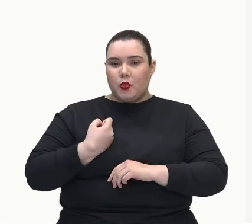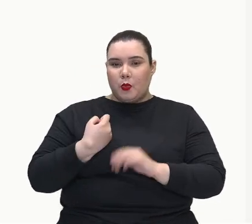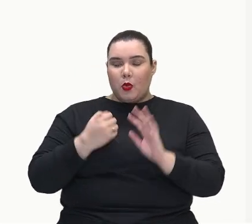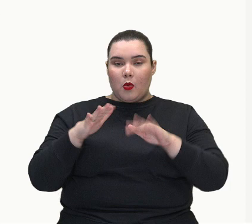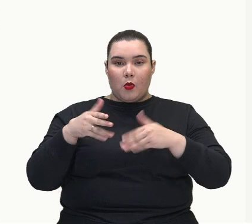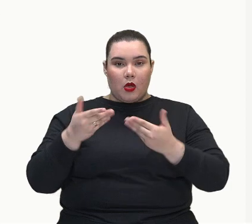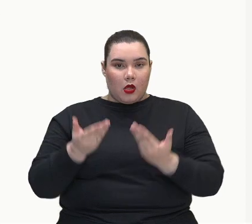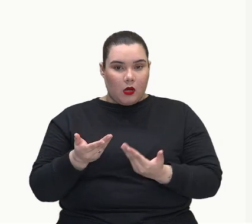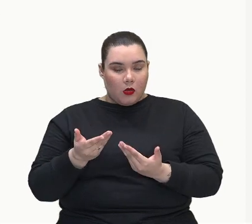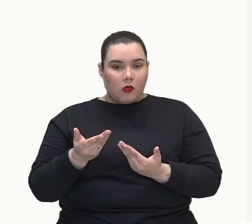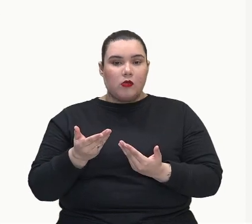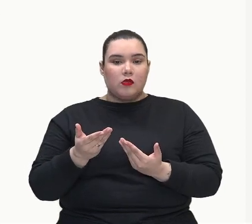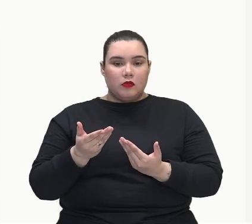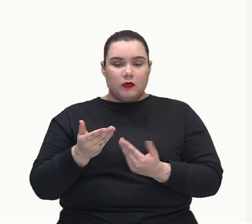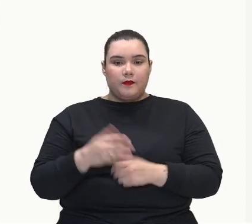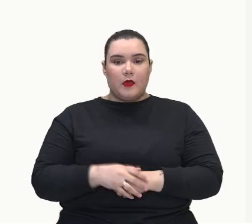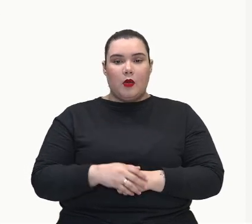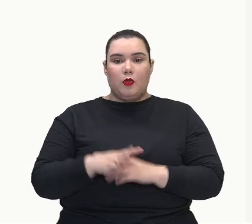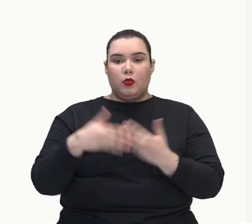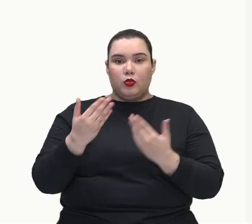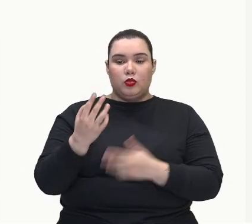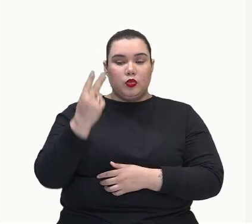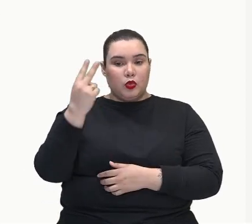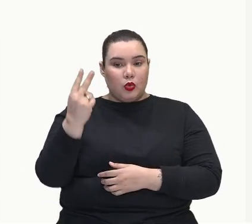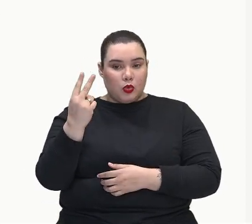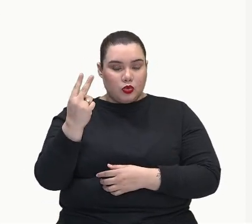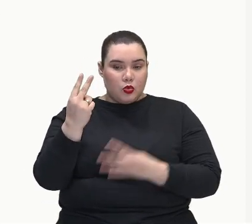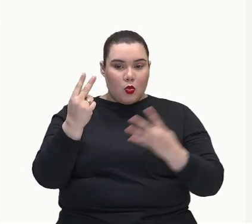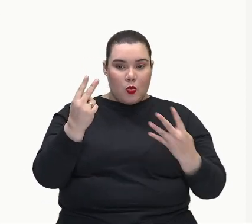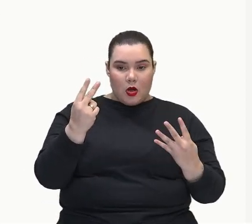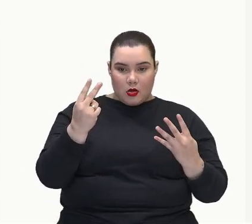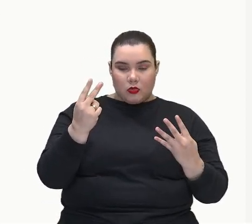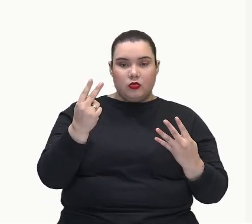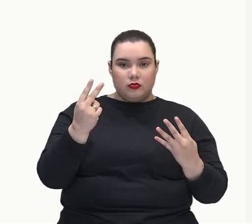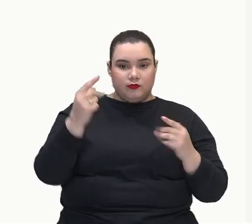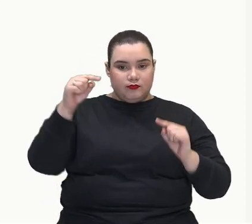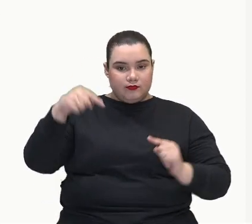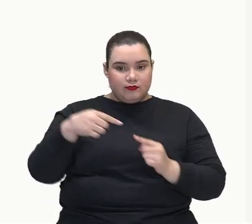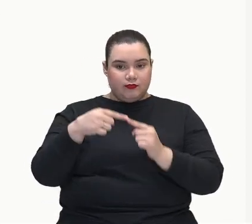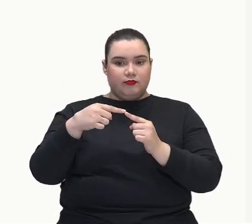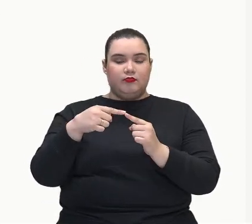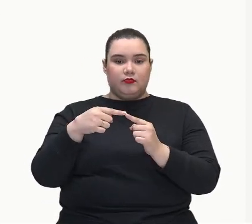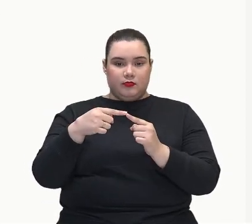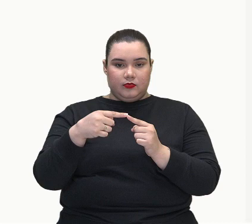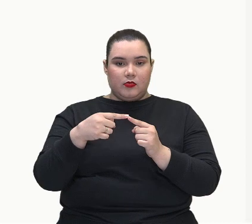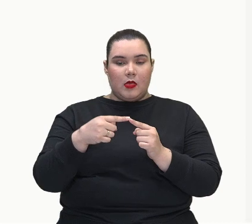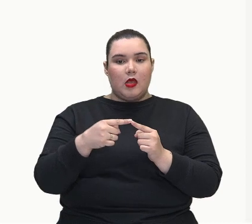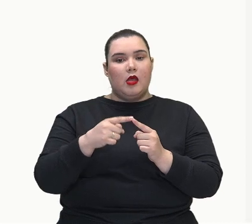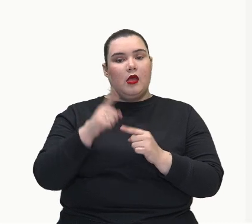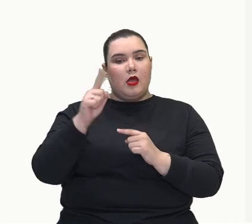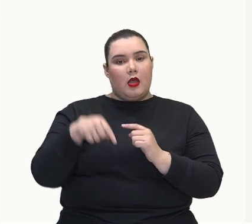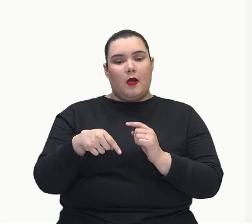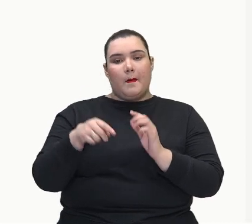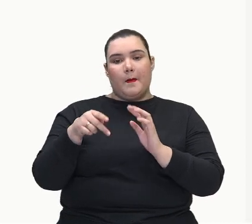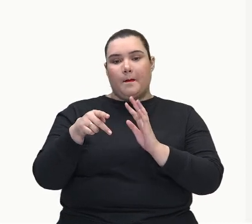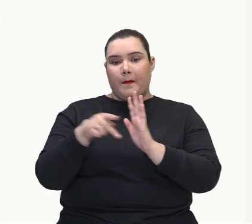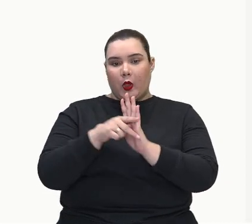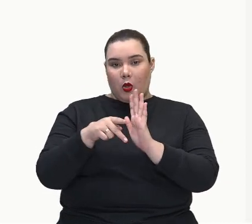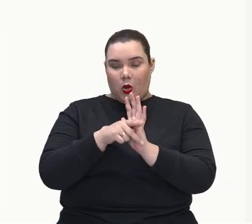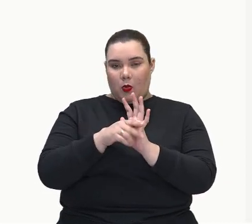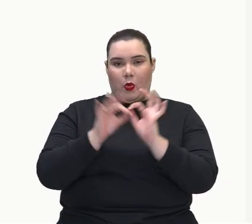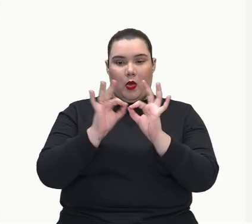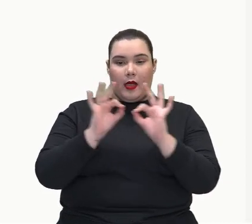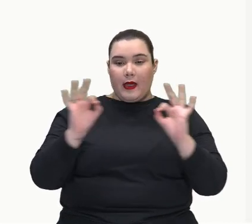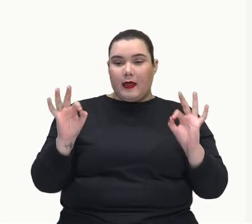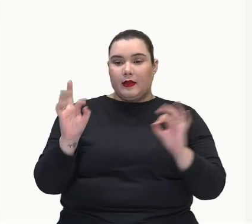o 2 está para 4, ou seja, a razão entre o 2 e o 4 que pertencem à